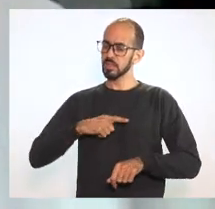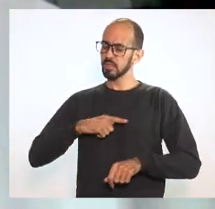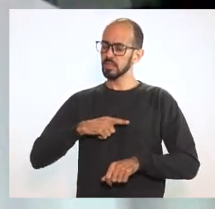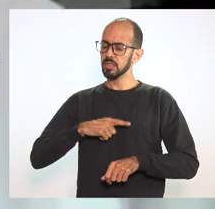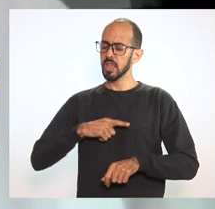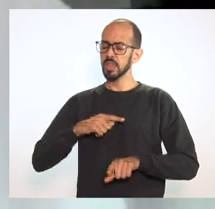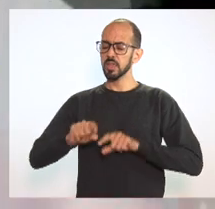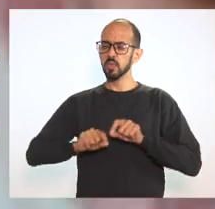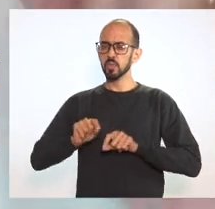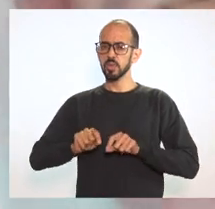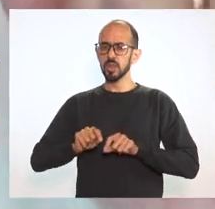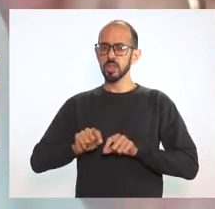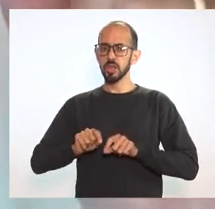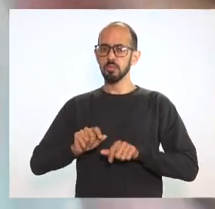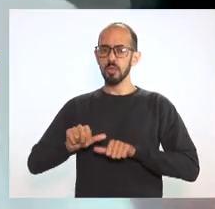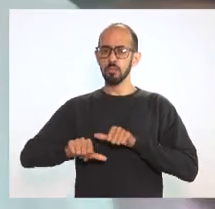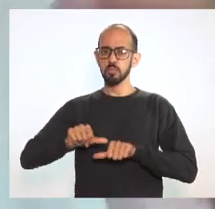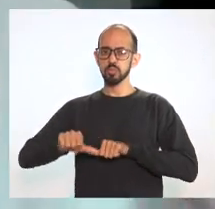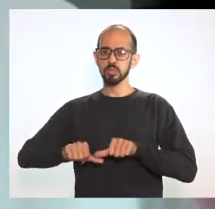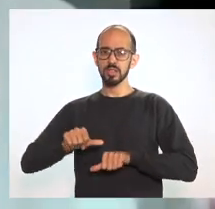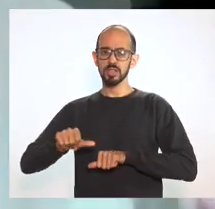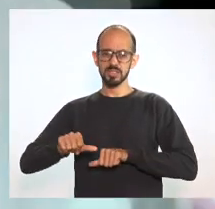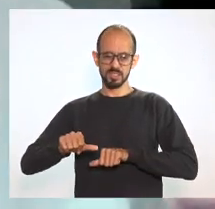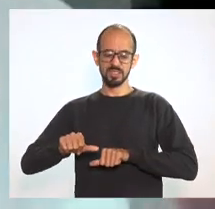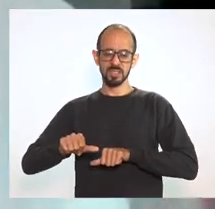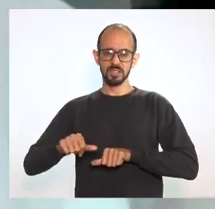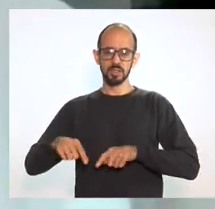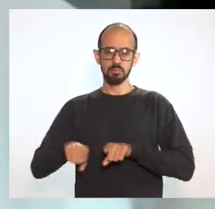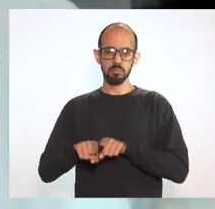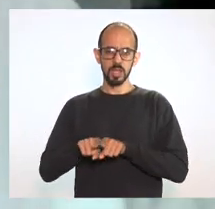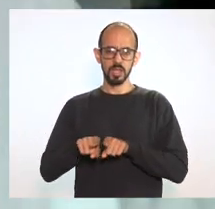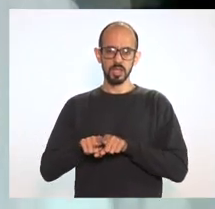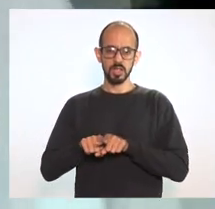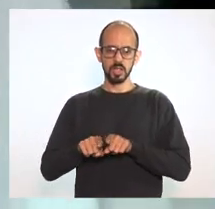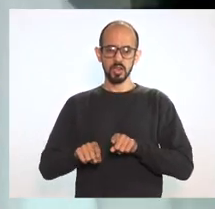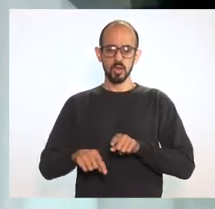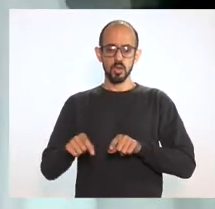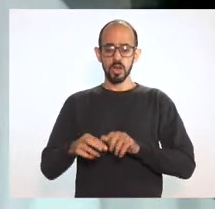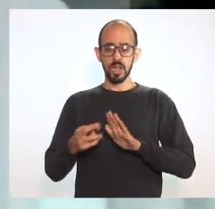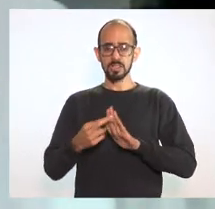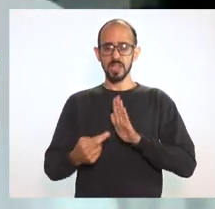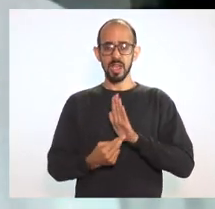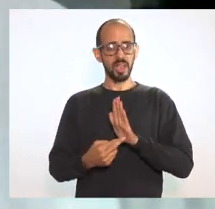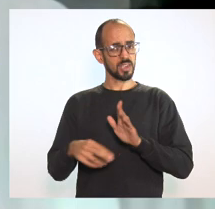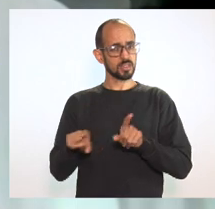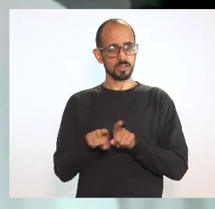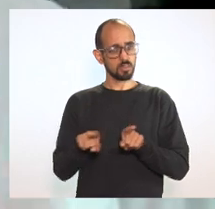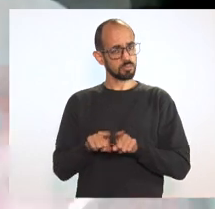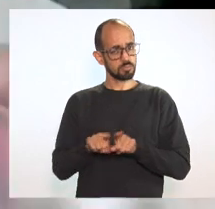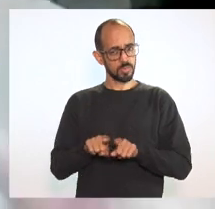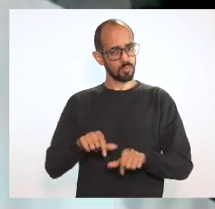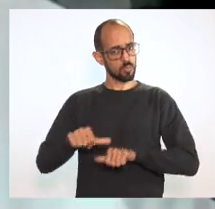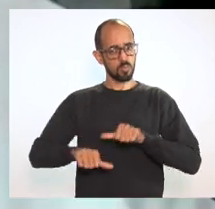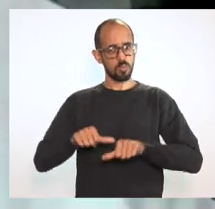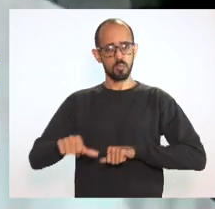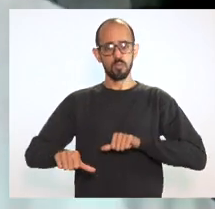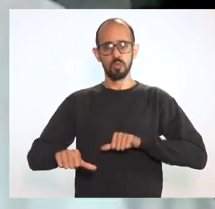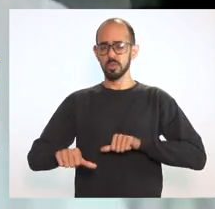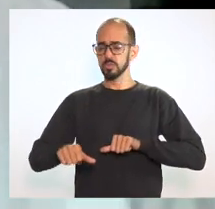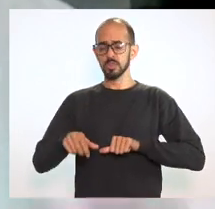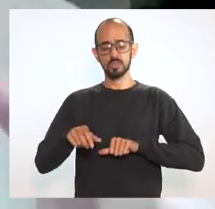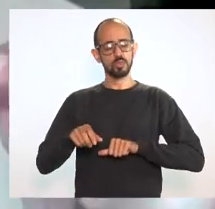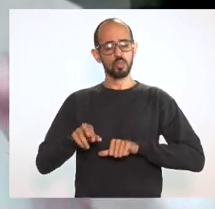Ou seja, os protocolos também têm uma mudança muito grande. Eles não são